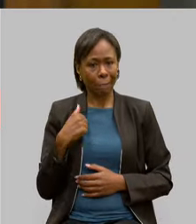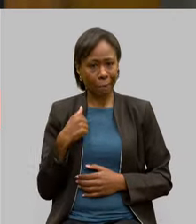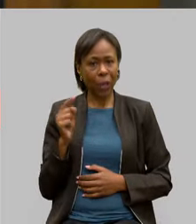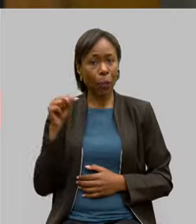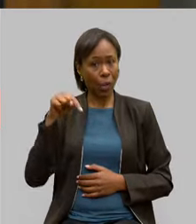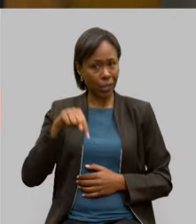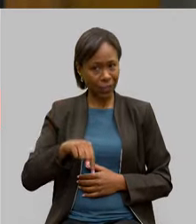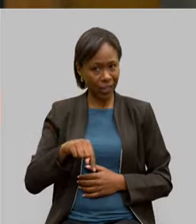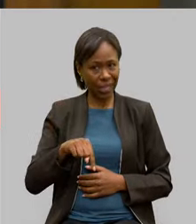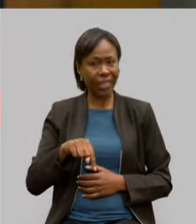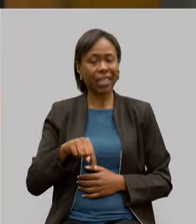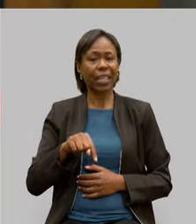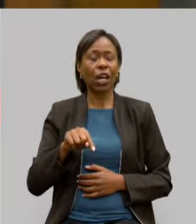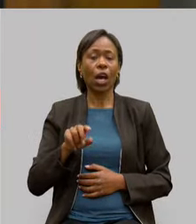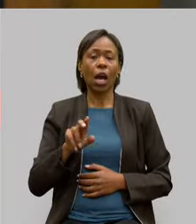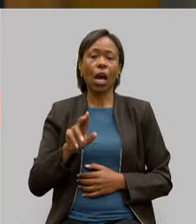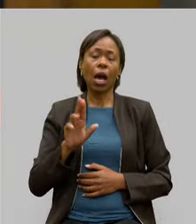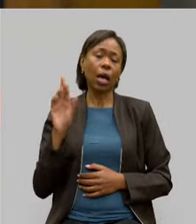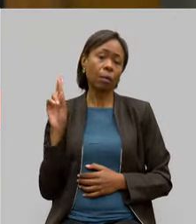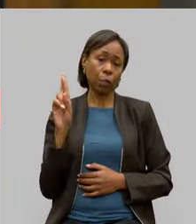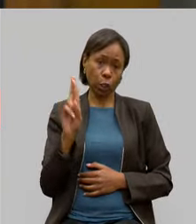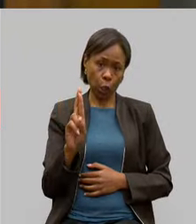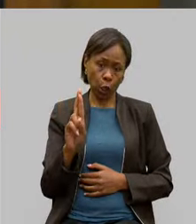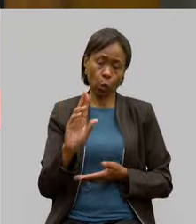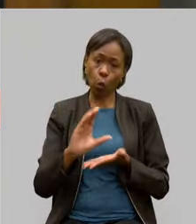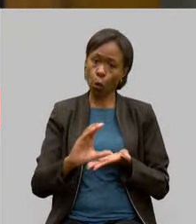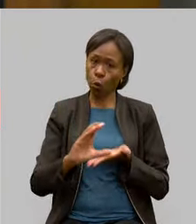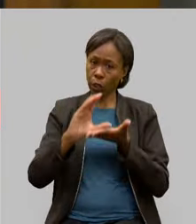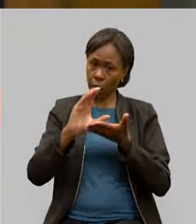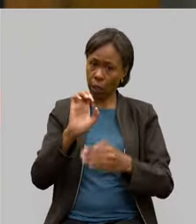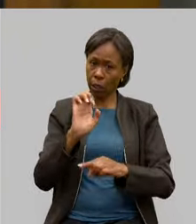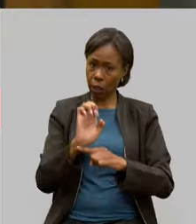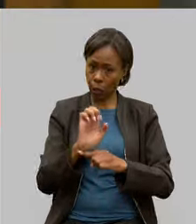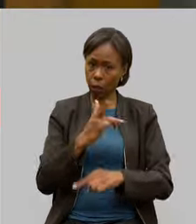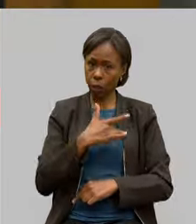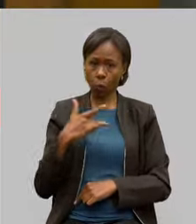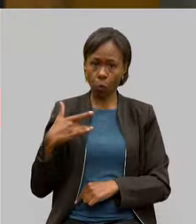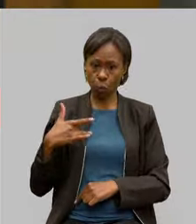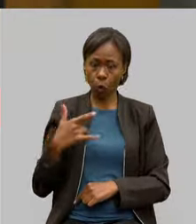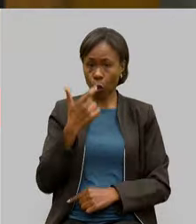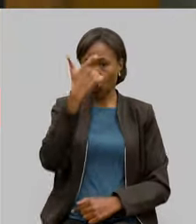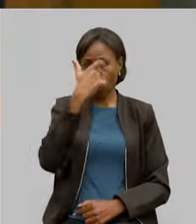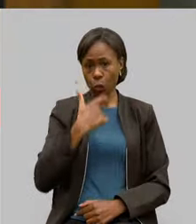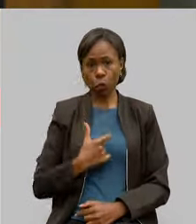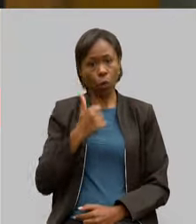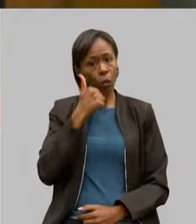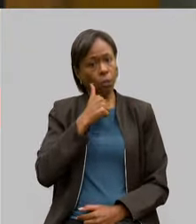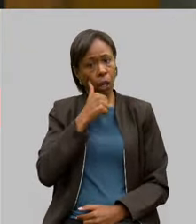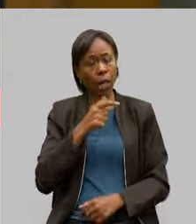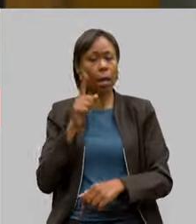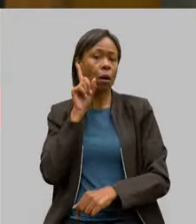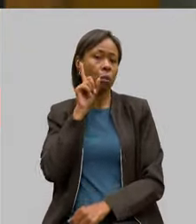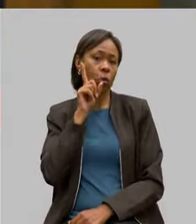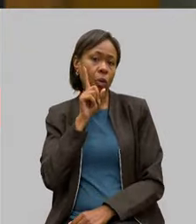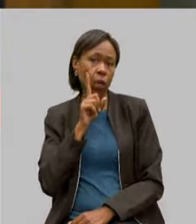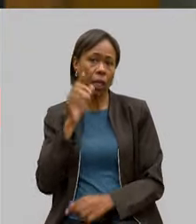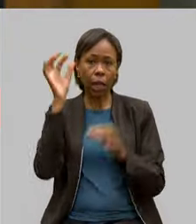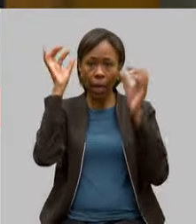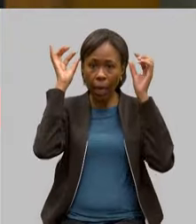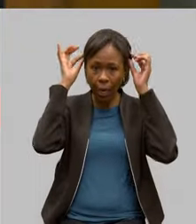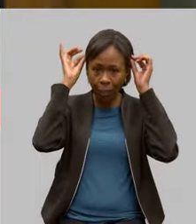em nome do Conselho Estadual de Saúde né sou uma mulher morena cabelos